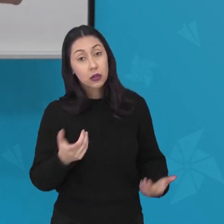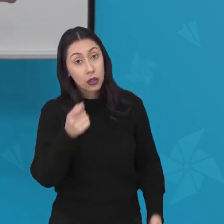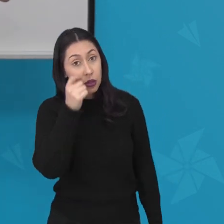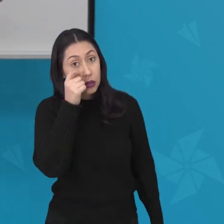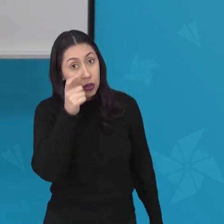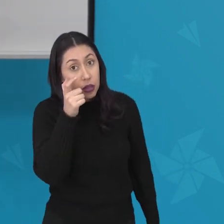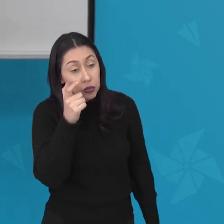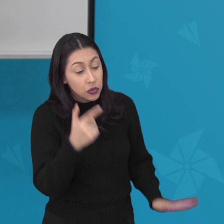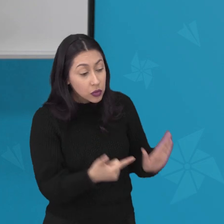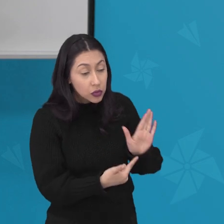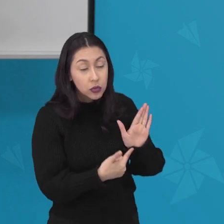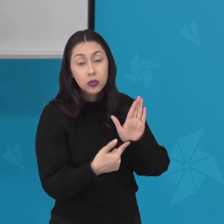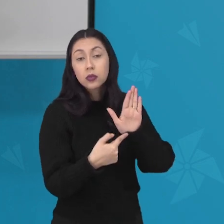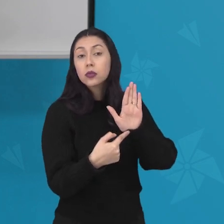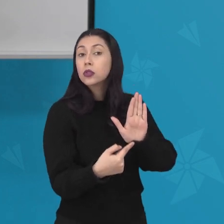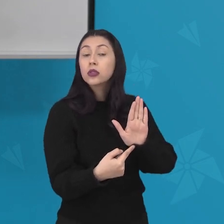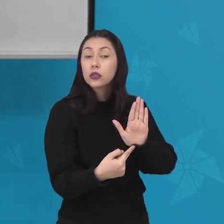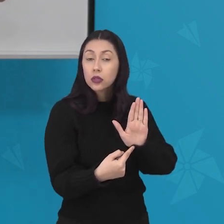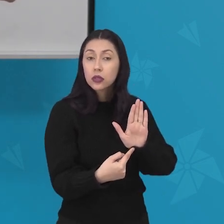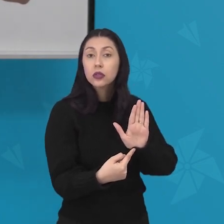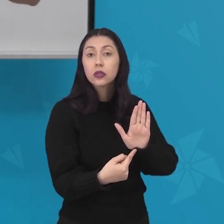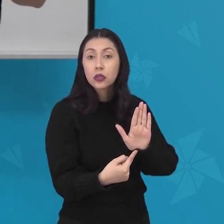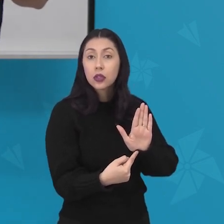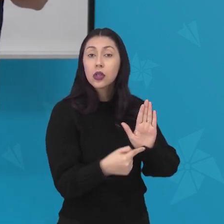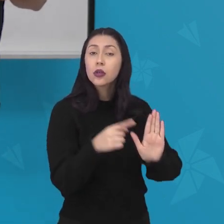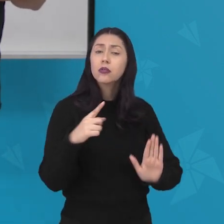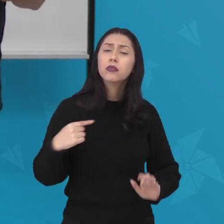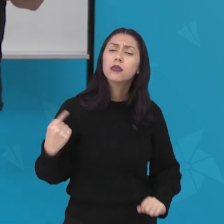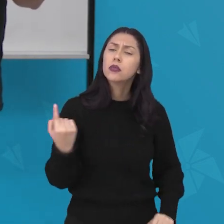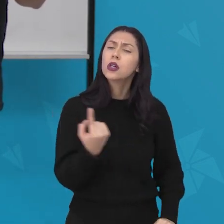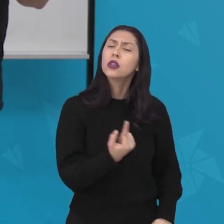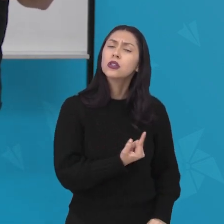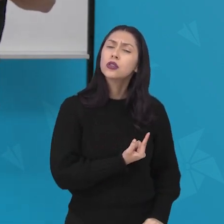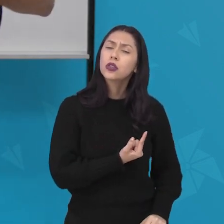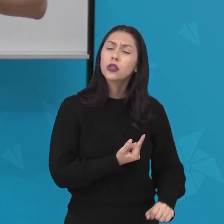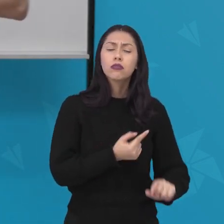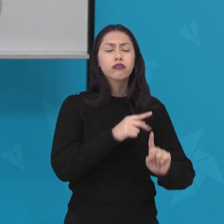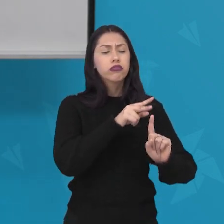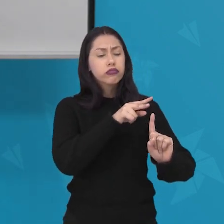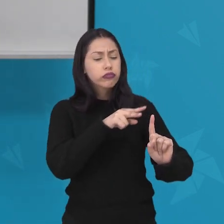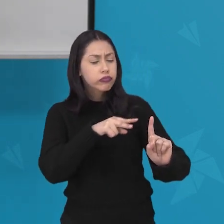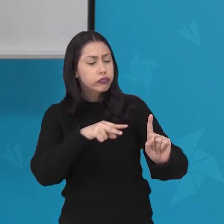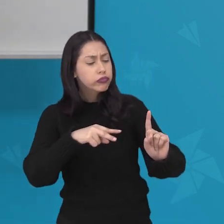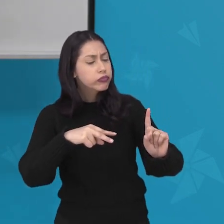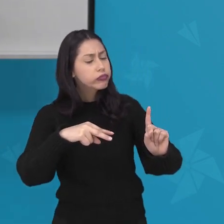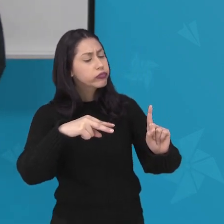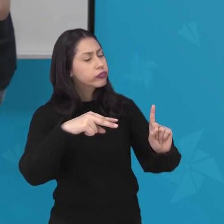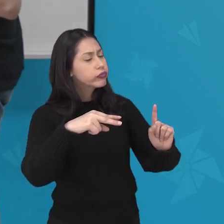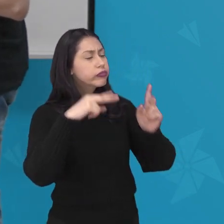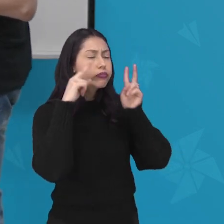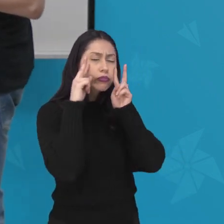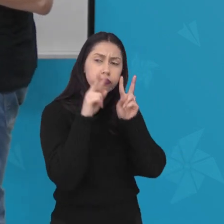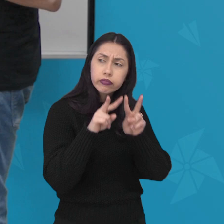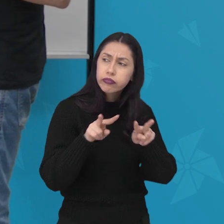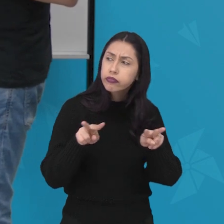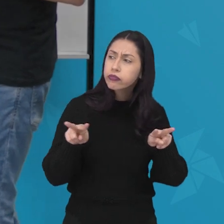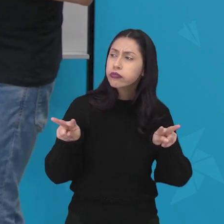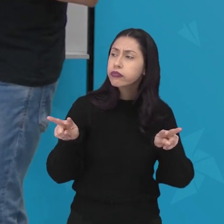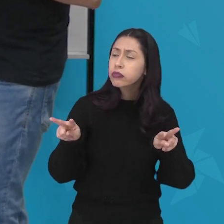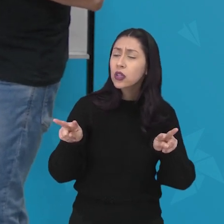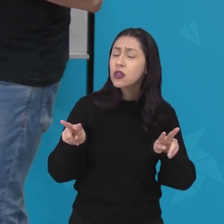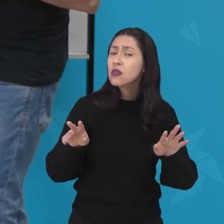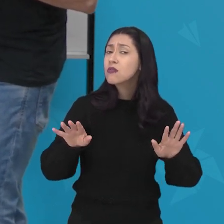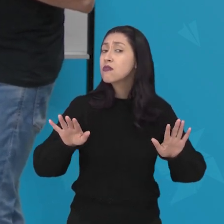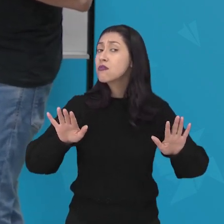gente mencionar isso daí para que a gente tenha uma dimensão de como fica